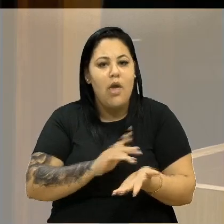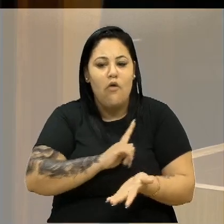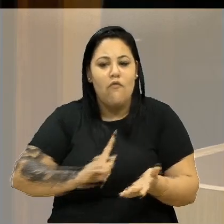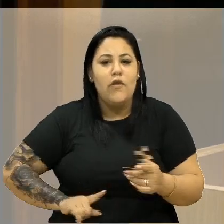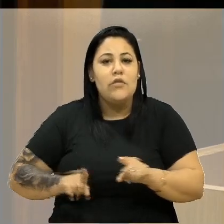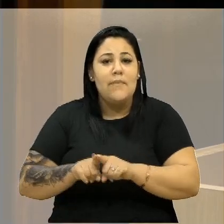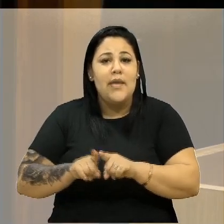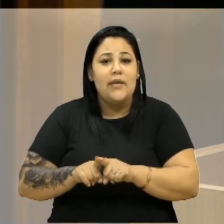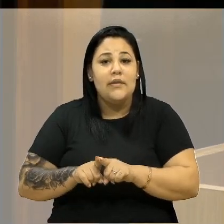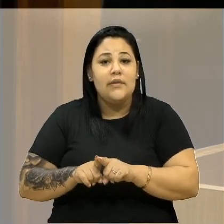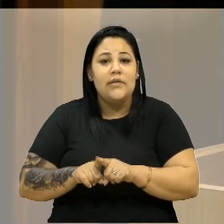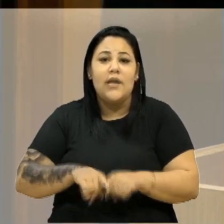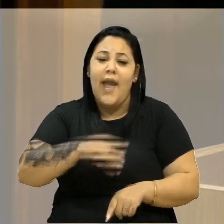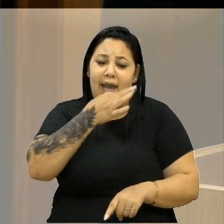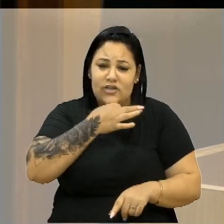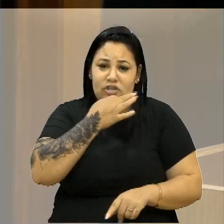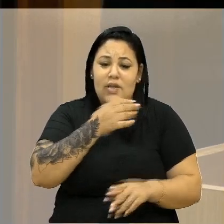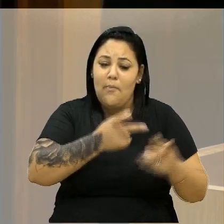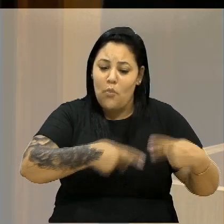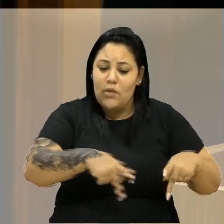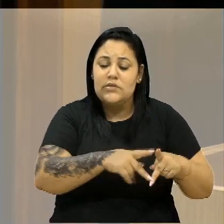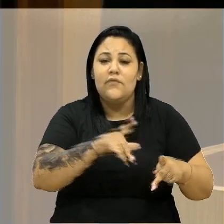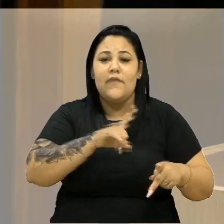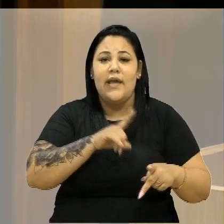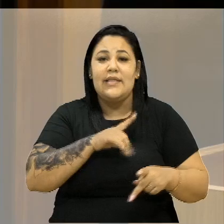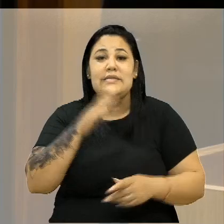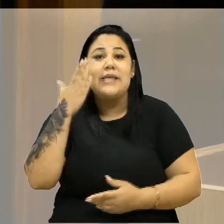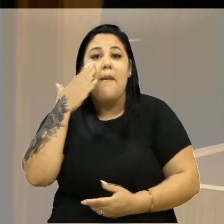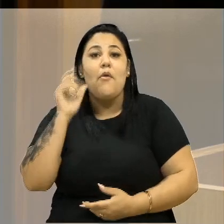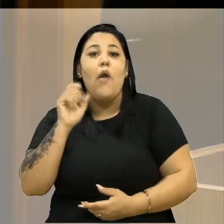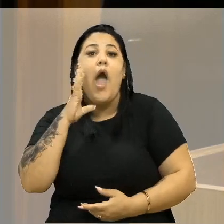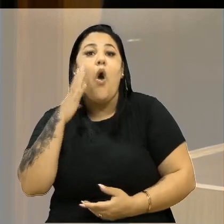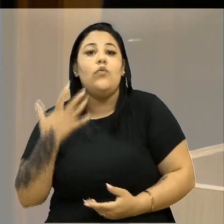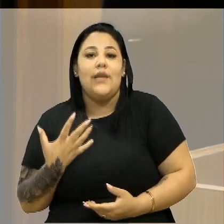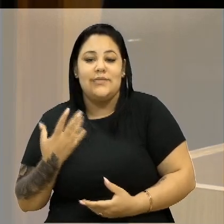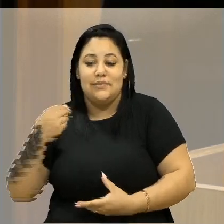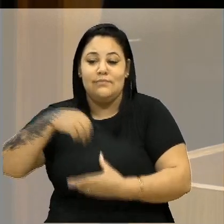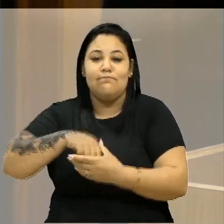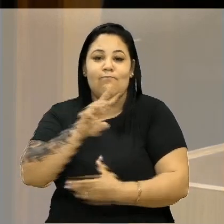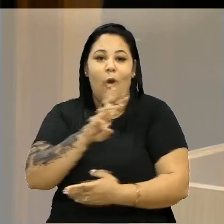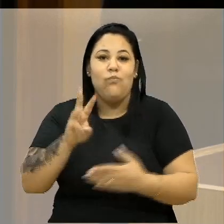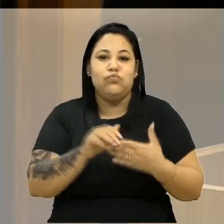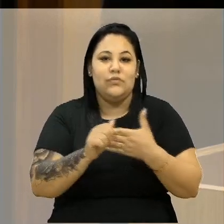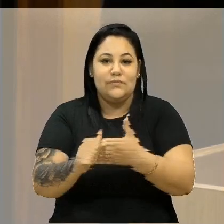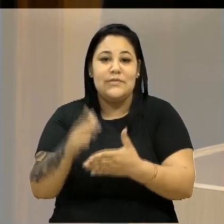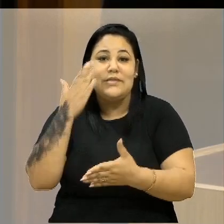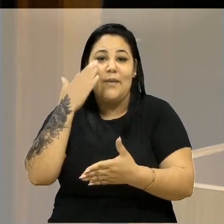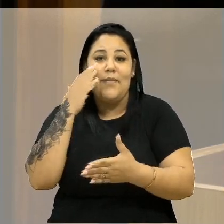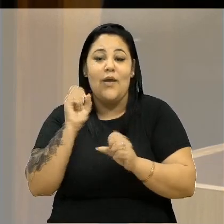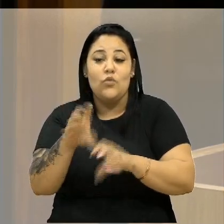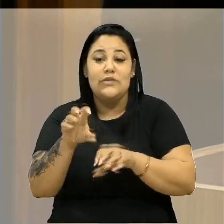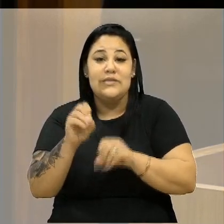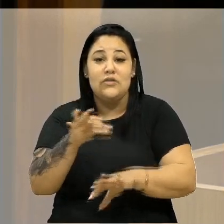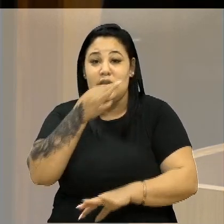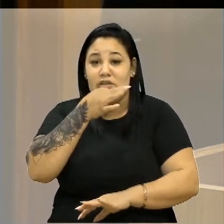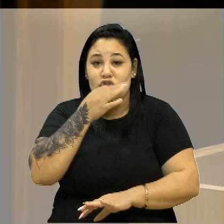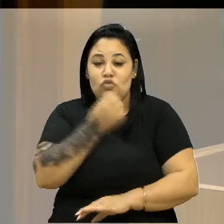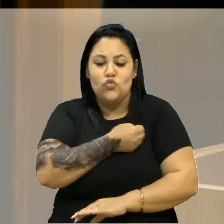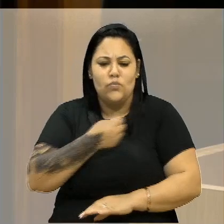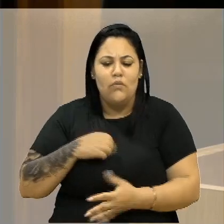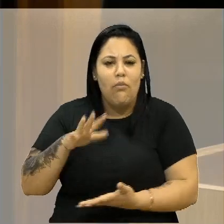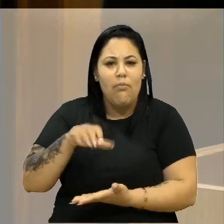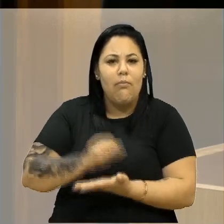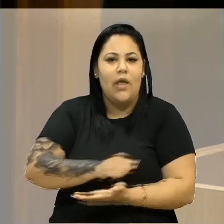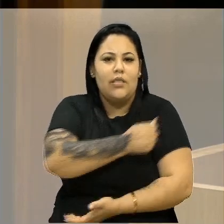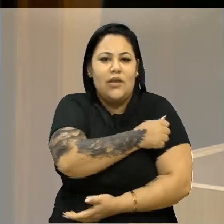do Sul terá transparência em como está sendo conduzida a educação de Caxias do Sul, no número de alunos matriculados, número